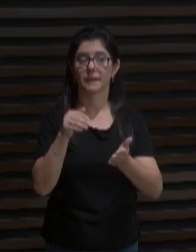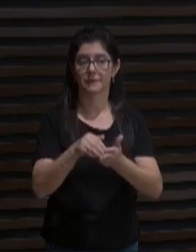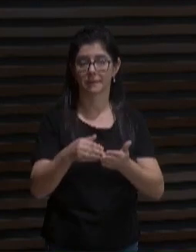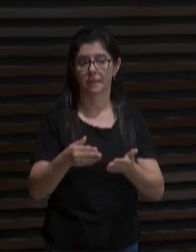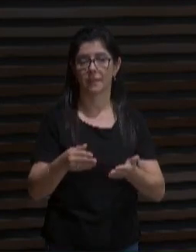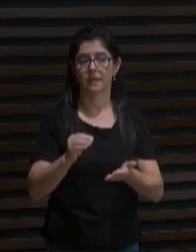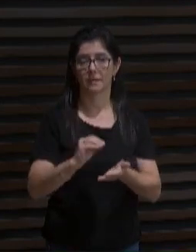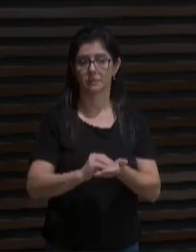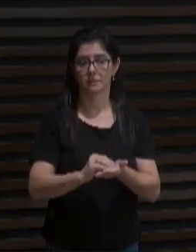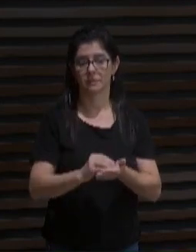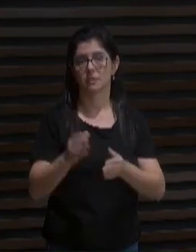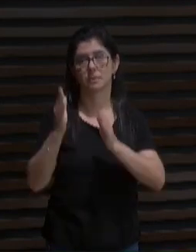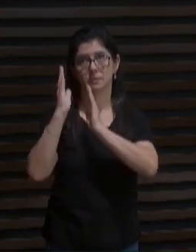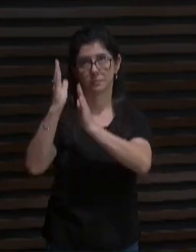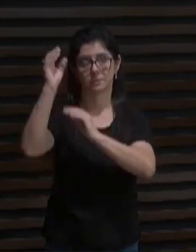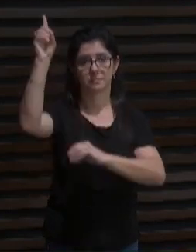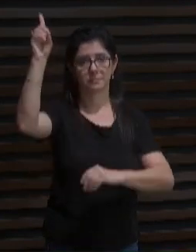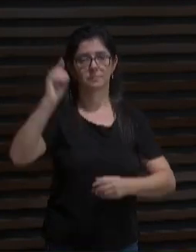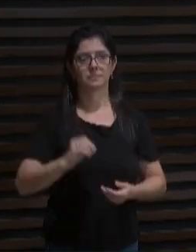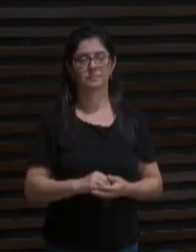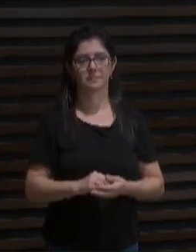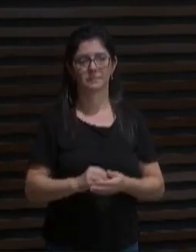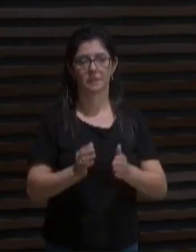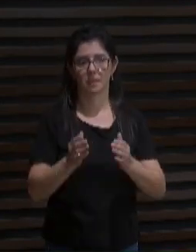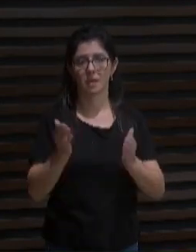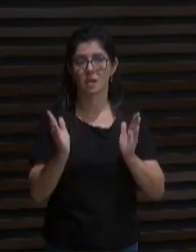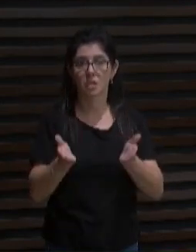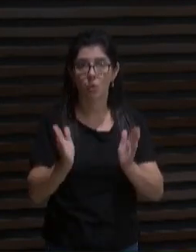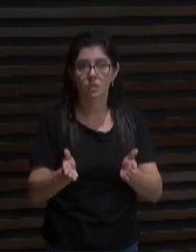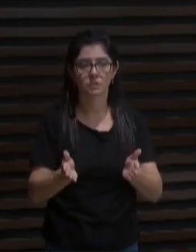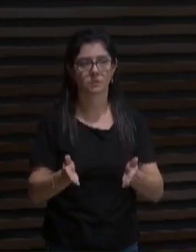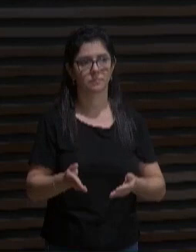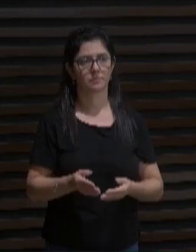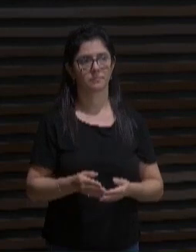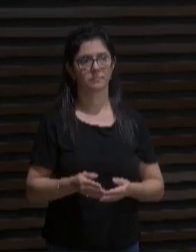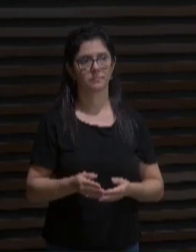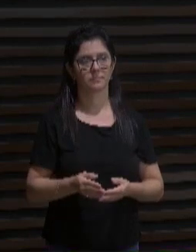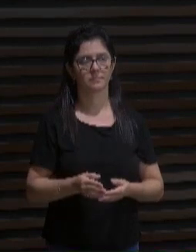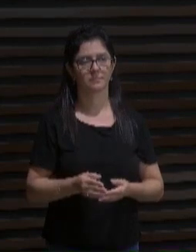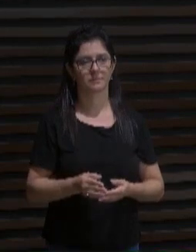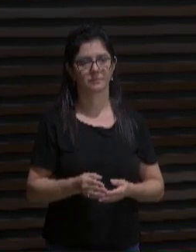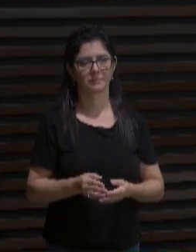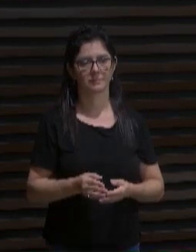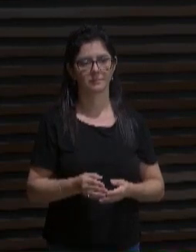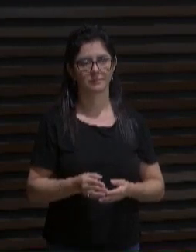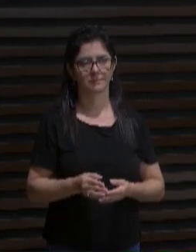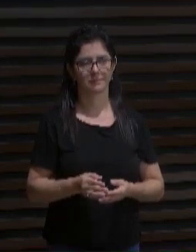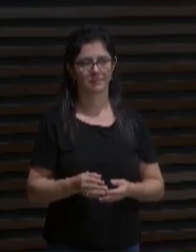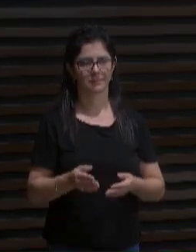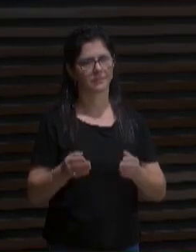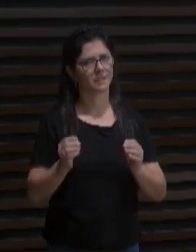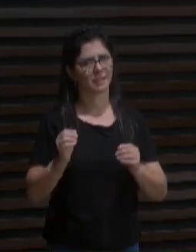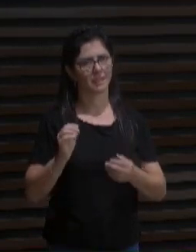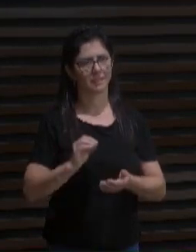quer entregar hoje? Nós estamos com uma igreja aqui. Quer entregar hoje? Quero. Então entrega. Não fique assim: